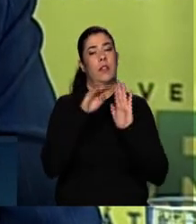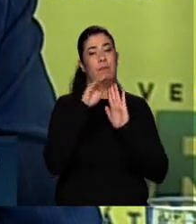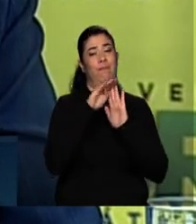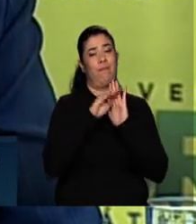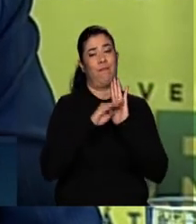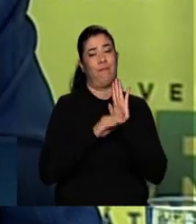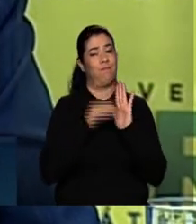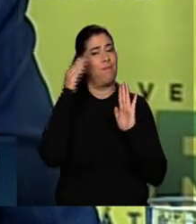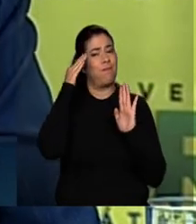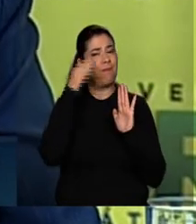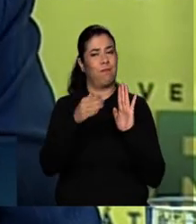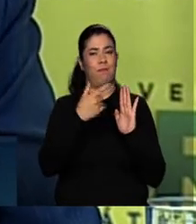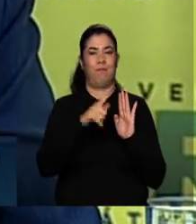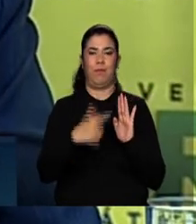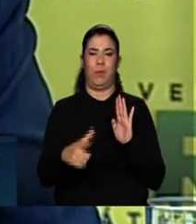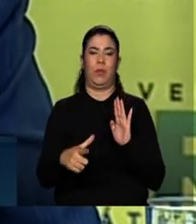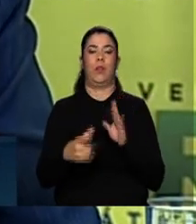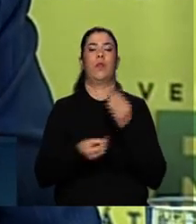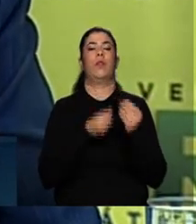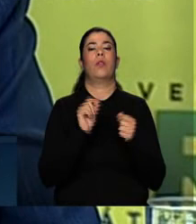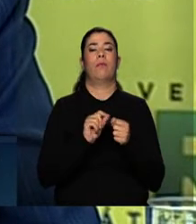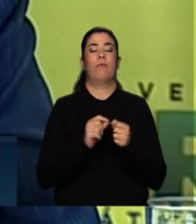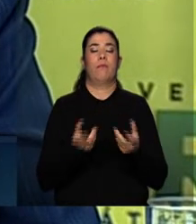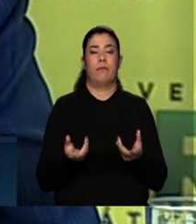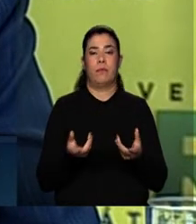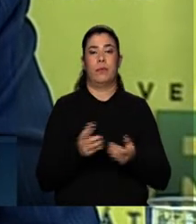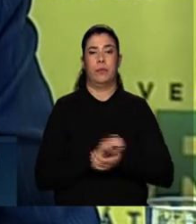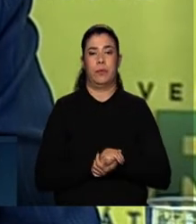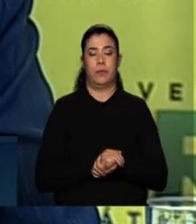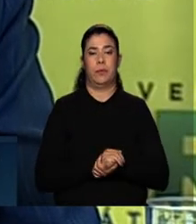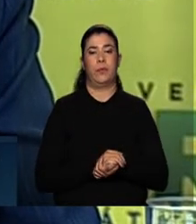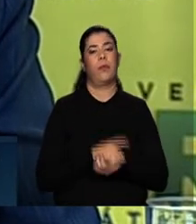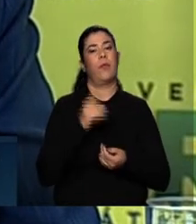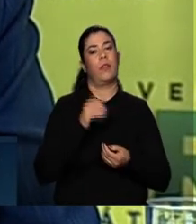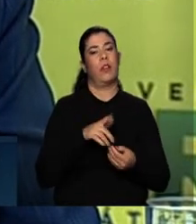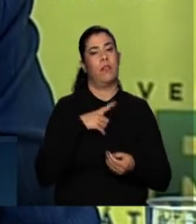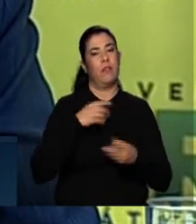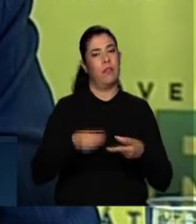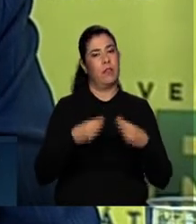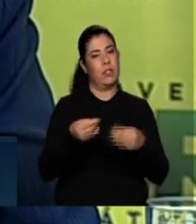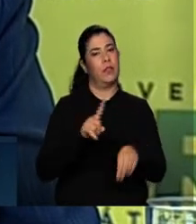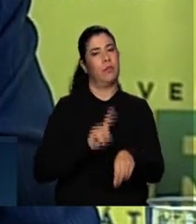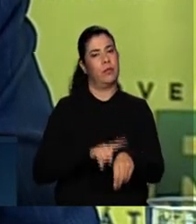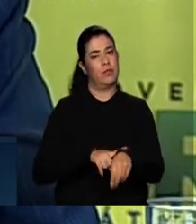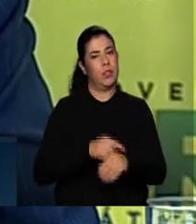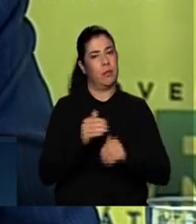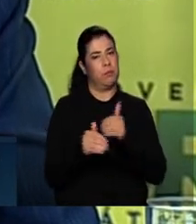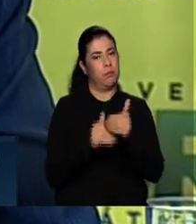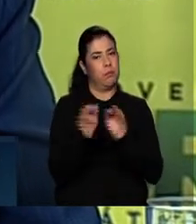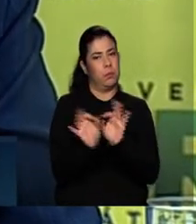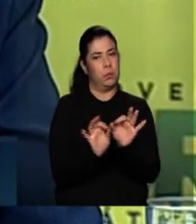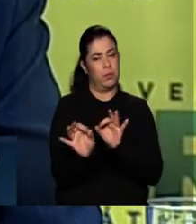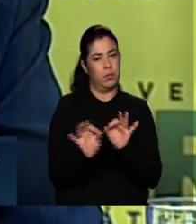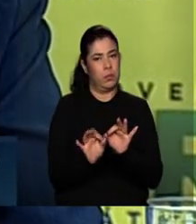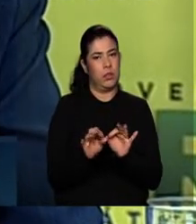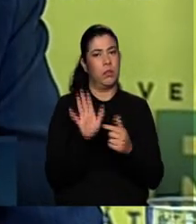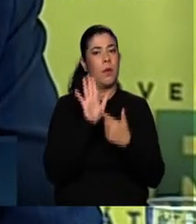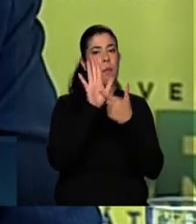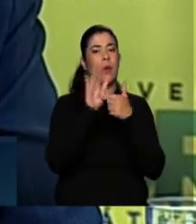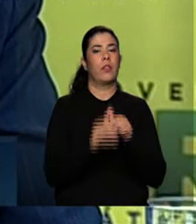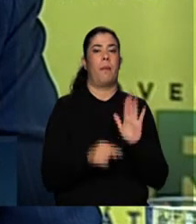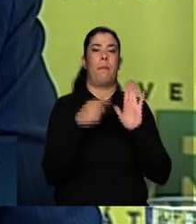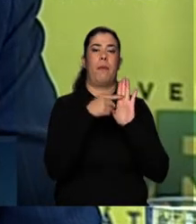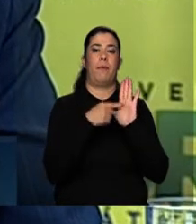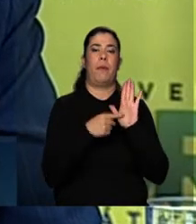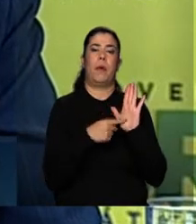estão ideais. Né? A gente concede um prazo para o município, a gente aponta quais são